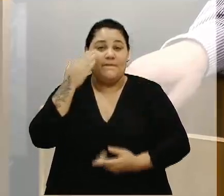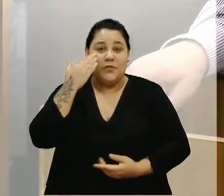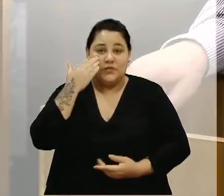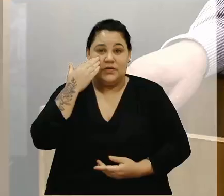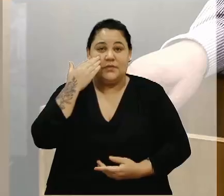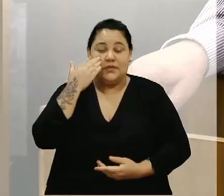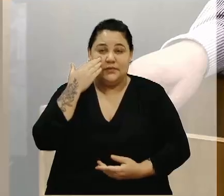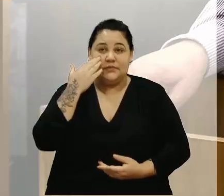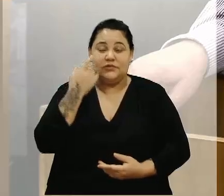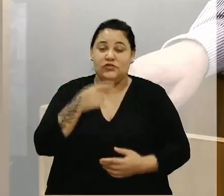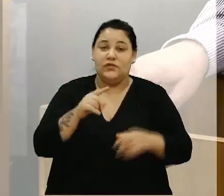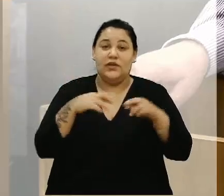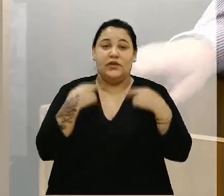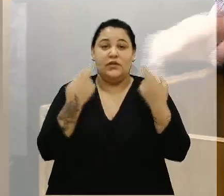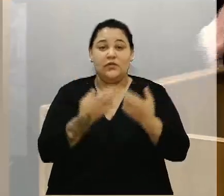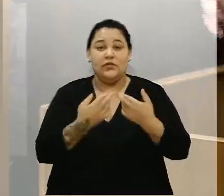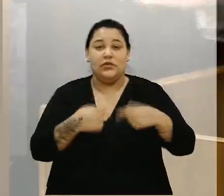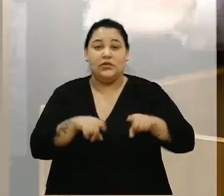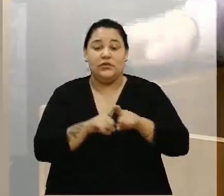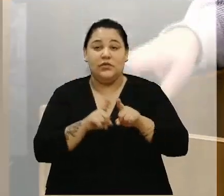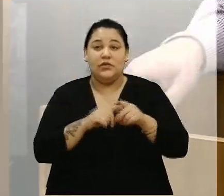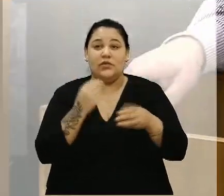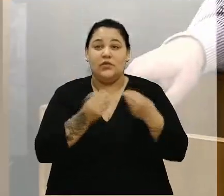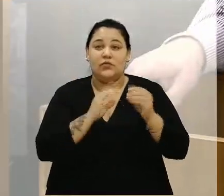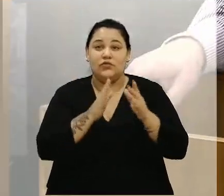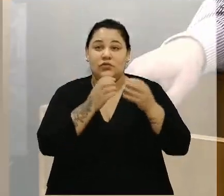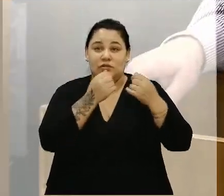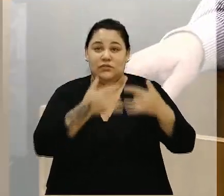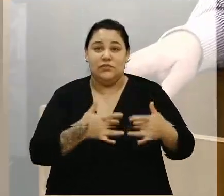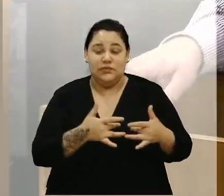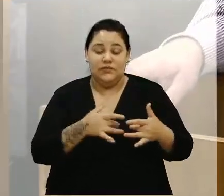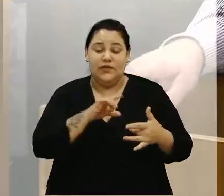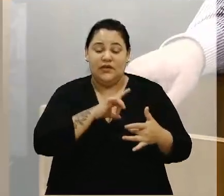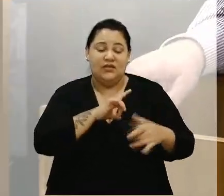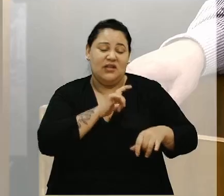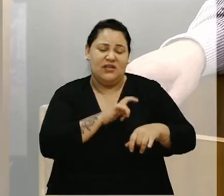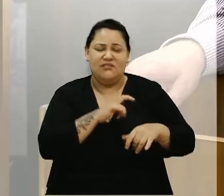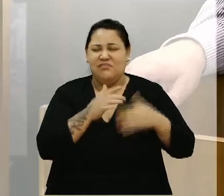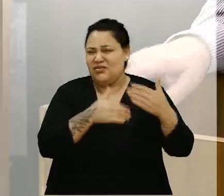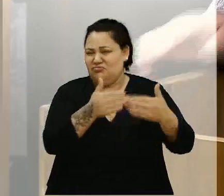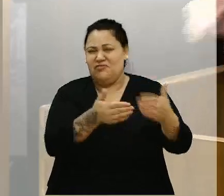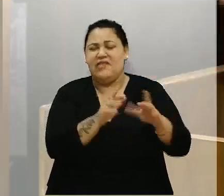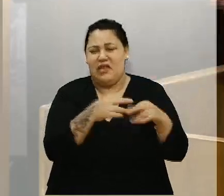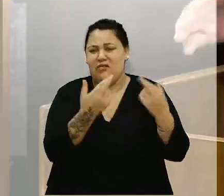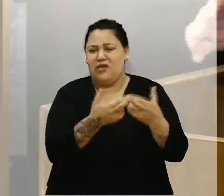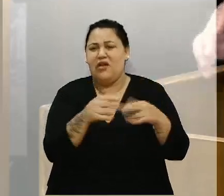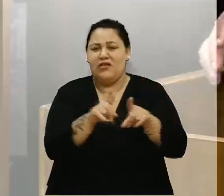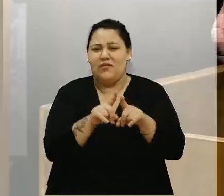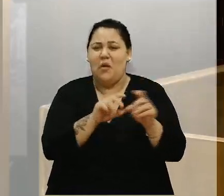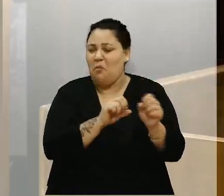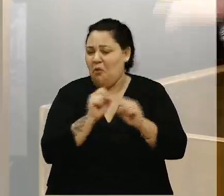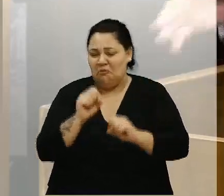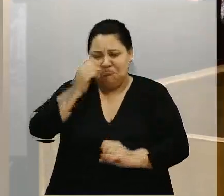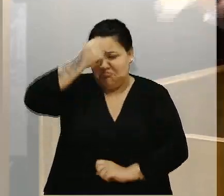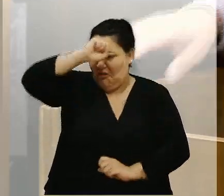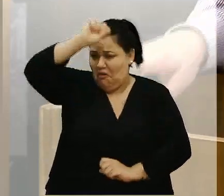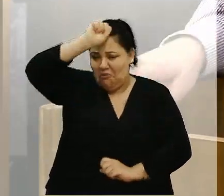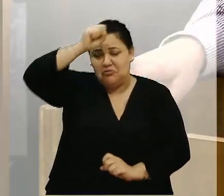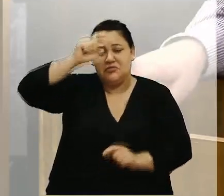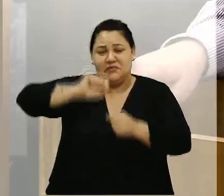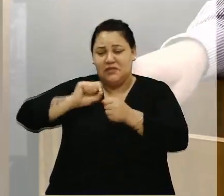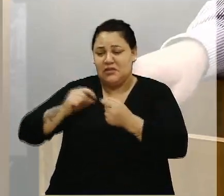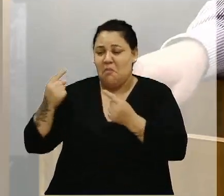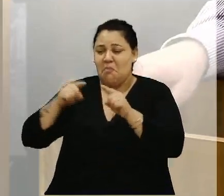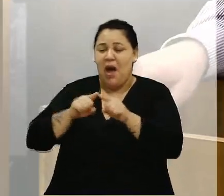vamos reunir, como o senhor disse. Vai ter as reuniões daqui mais uns dias, né? Pode ser com a UFSC, vamos fazer essas parcerias,